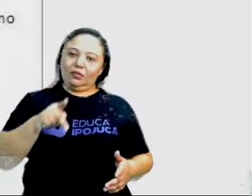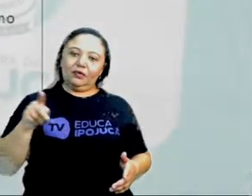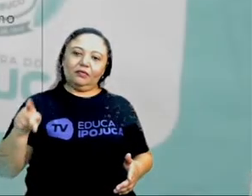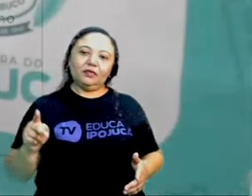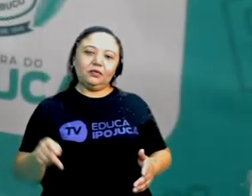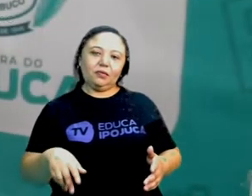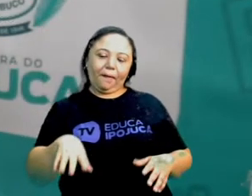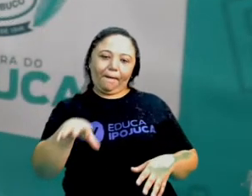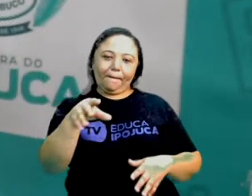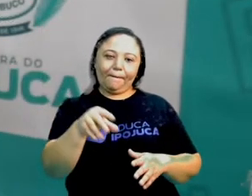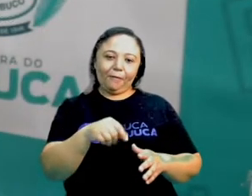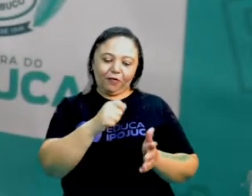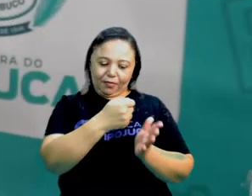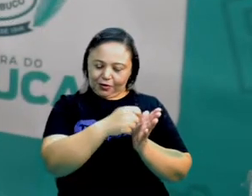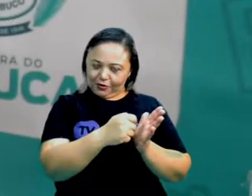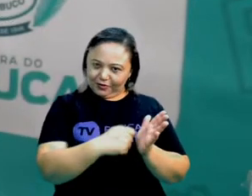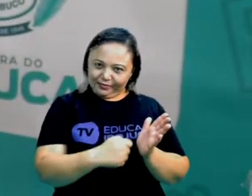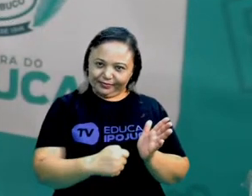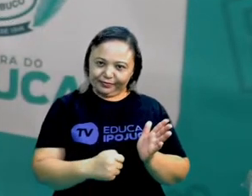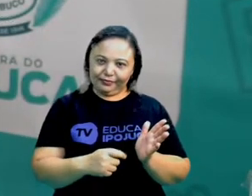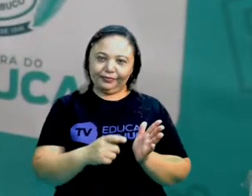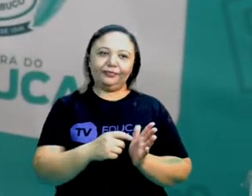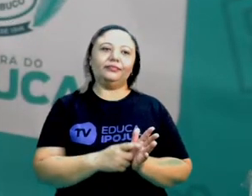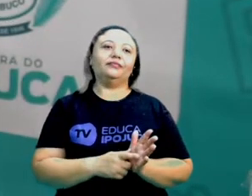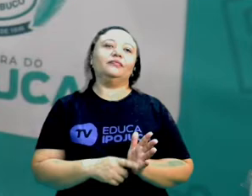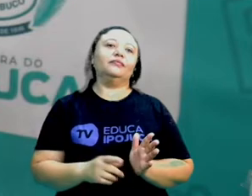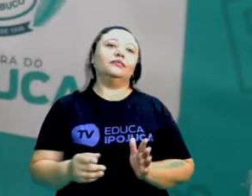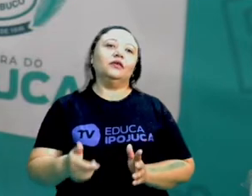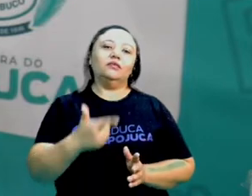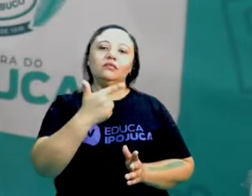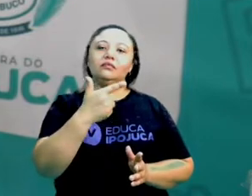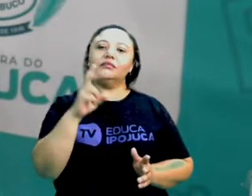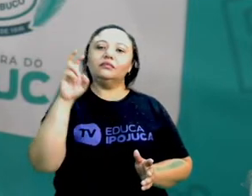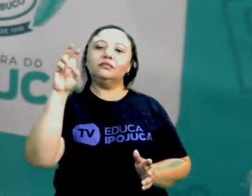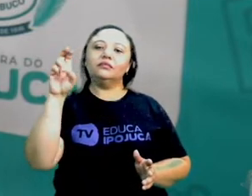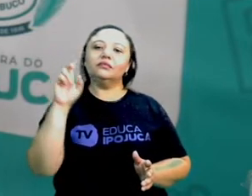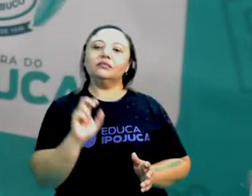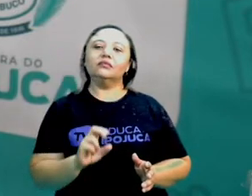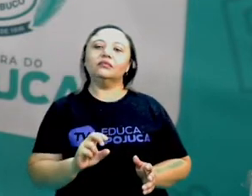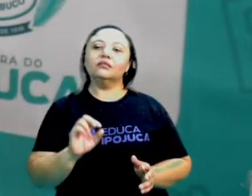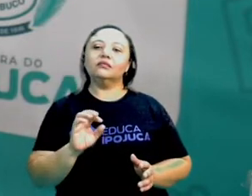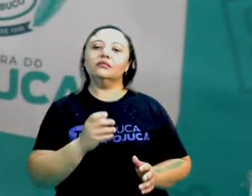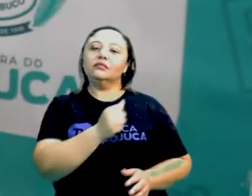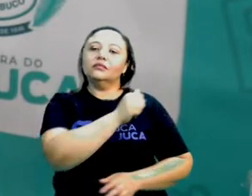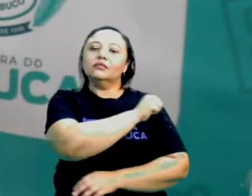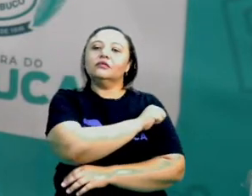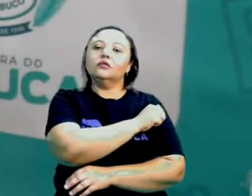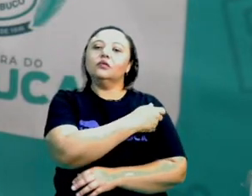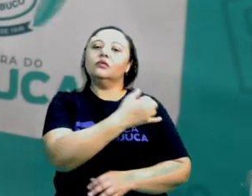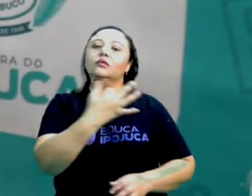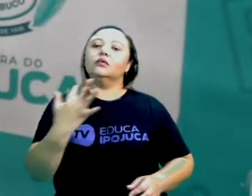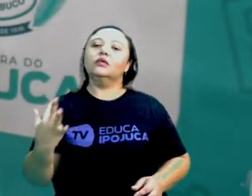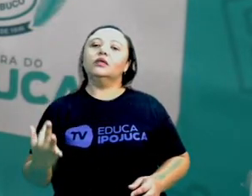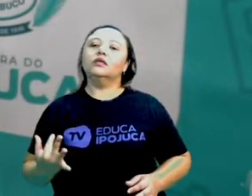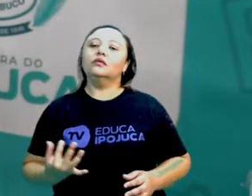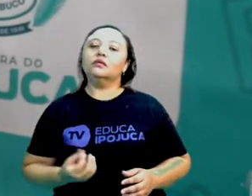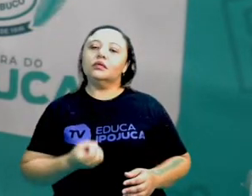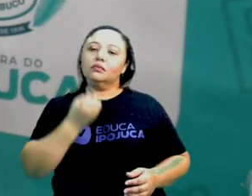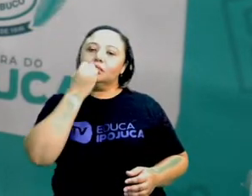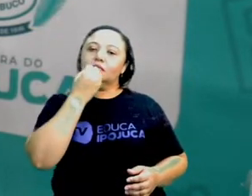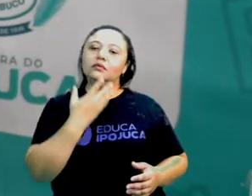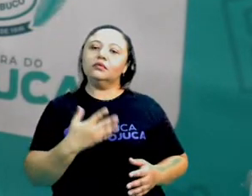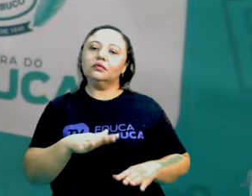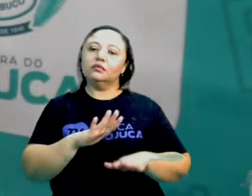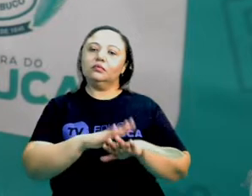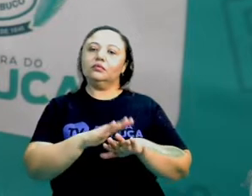pego uma prova, vai marcando, eu tenho 25 alunos, aí vou vendo quantos é bom em matemáticas, quanto é